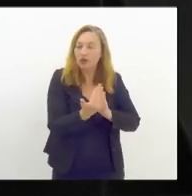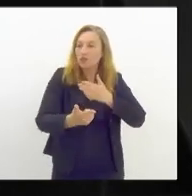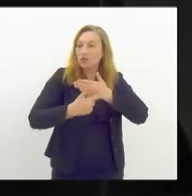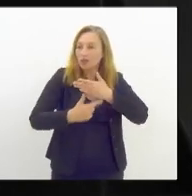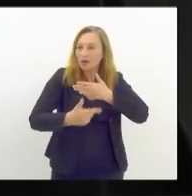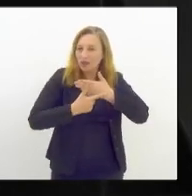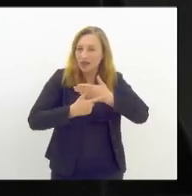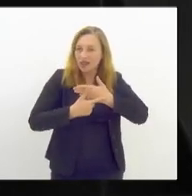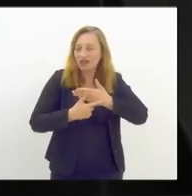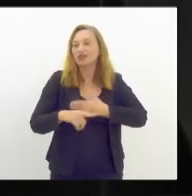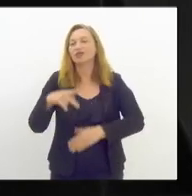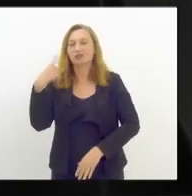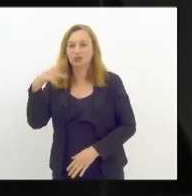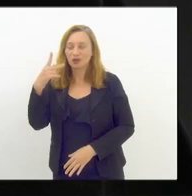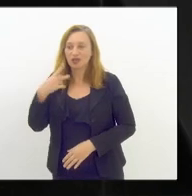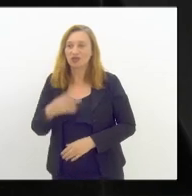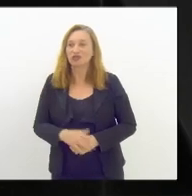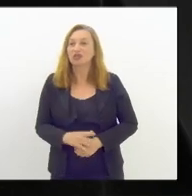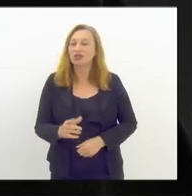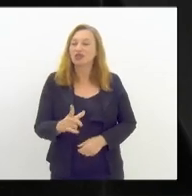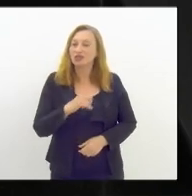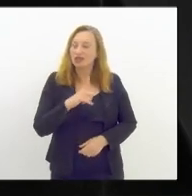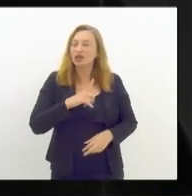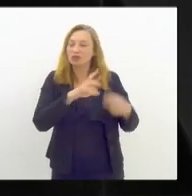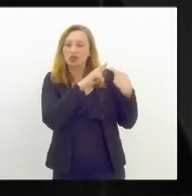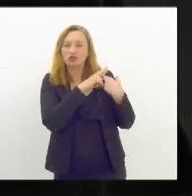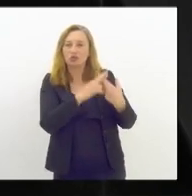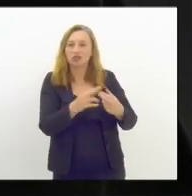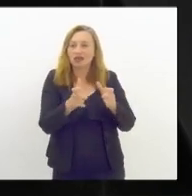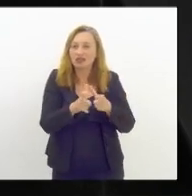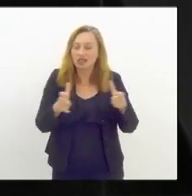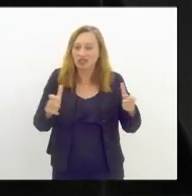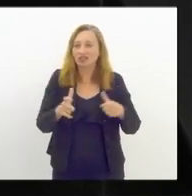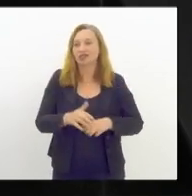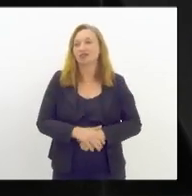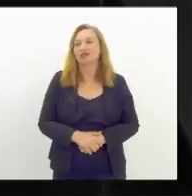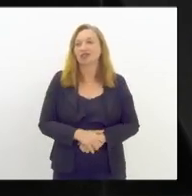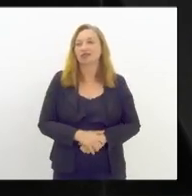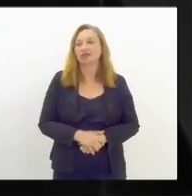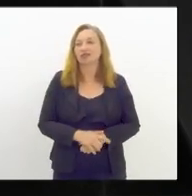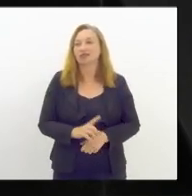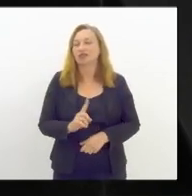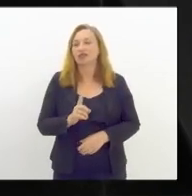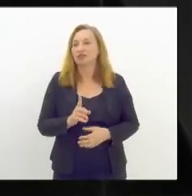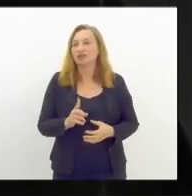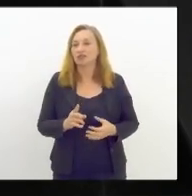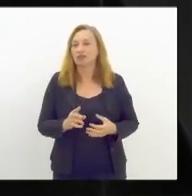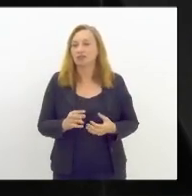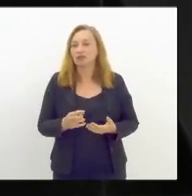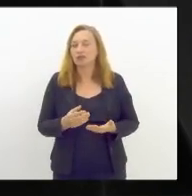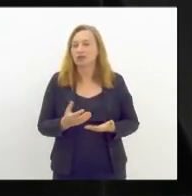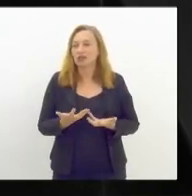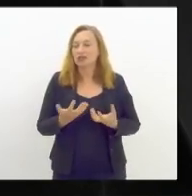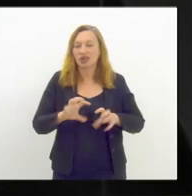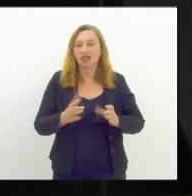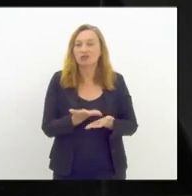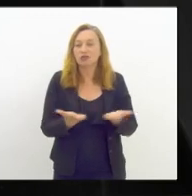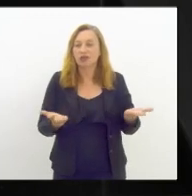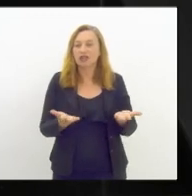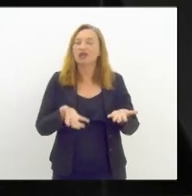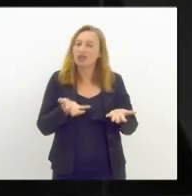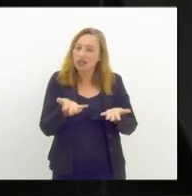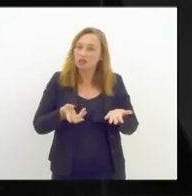de um parlamentar nós temos uma responsabilidade enorme e não abrimos mão disso Queremos continuar